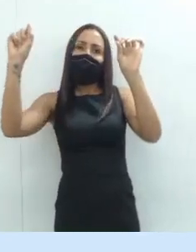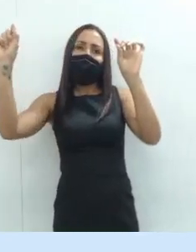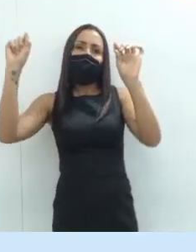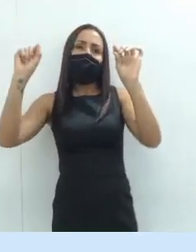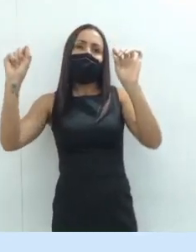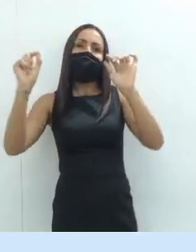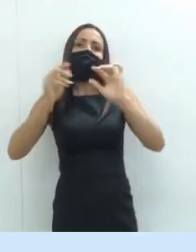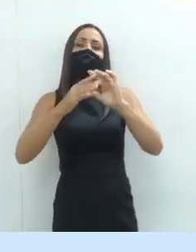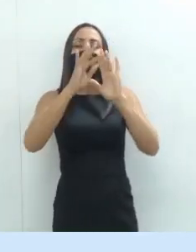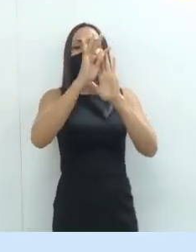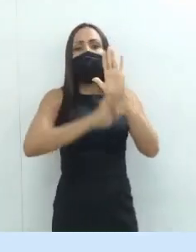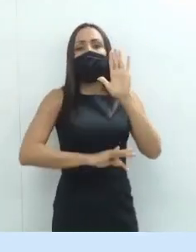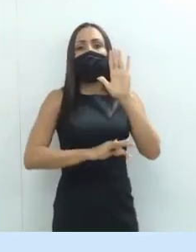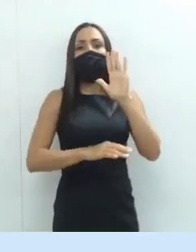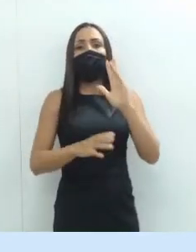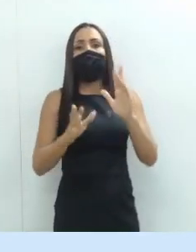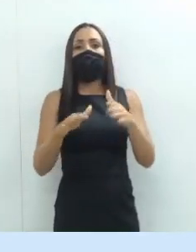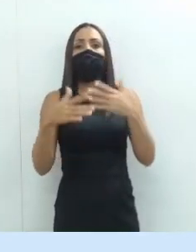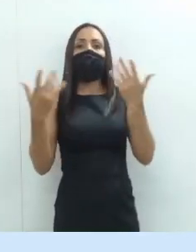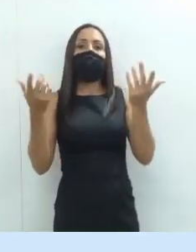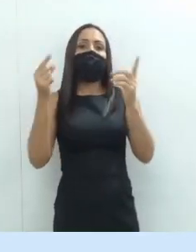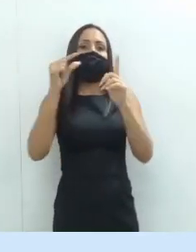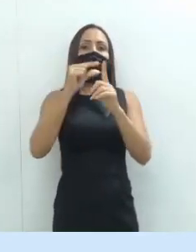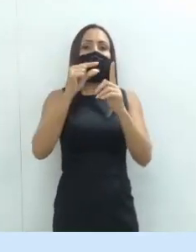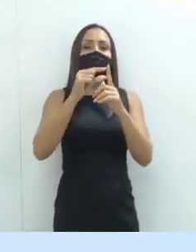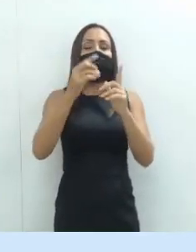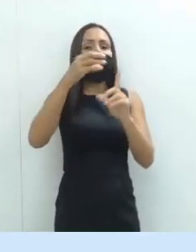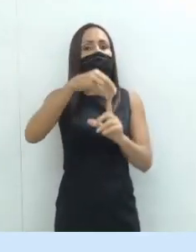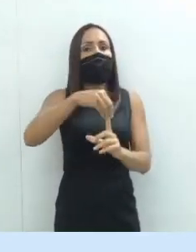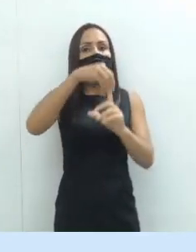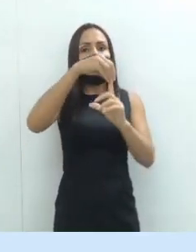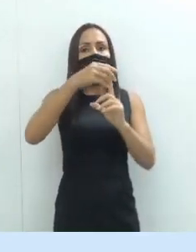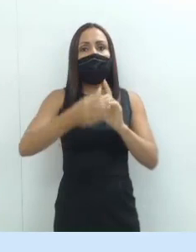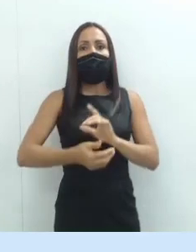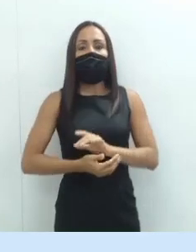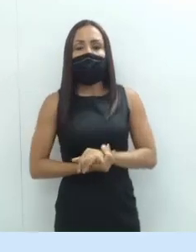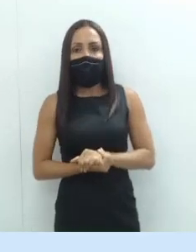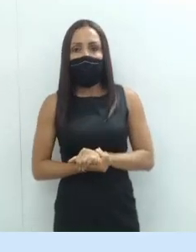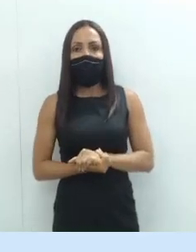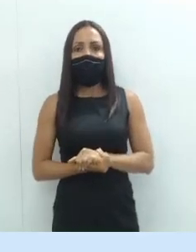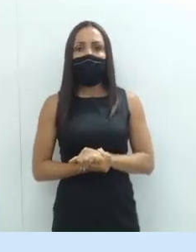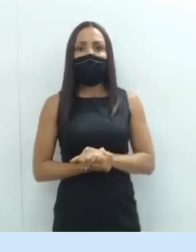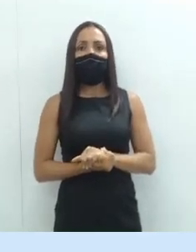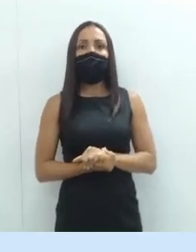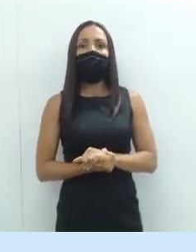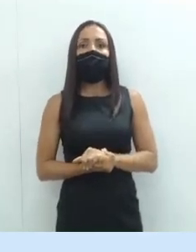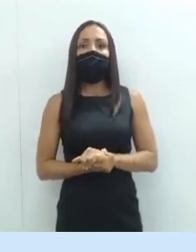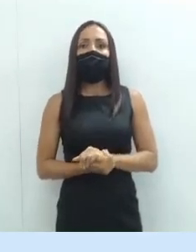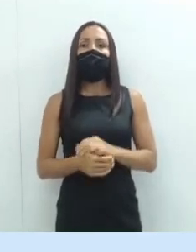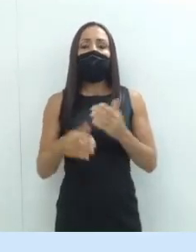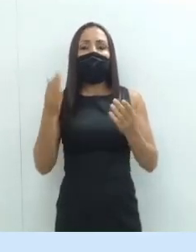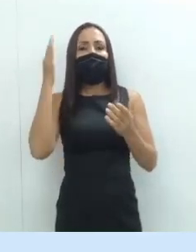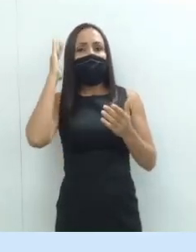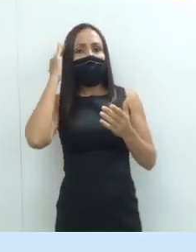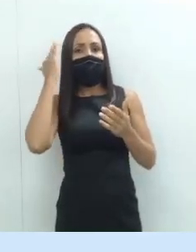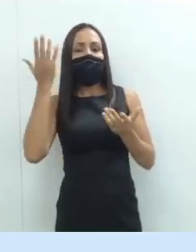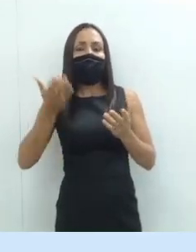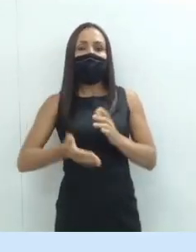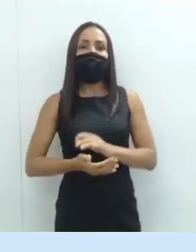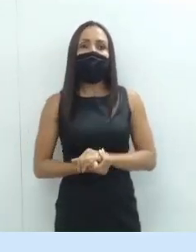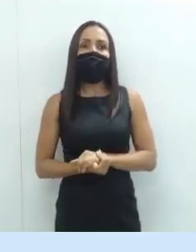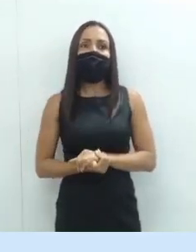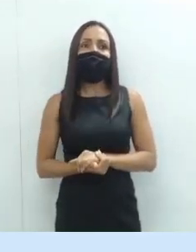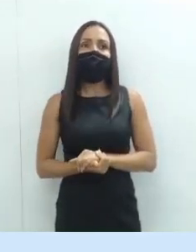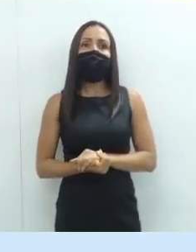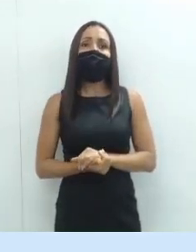trecho do texto, quais são as palavras principais, as palavras que contribuem para a compreensão. E aí eu trouxe